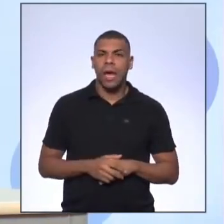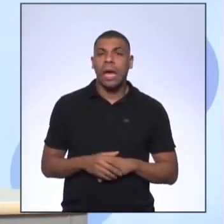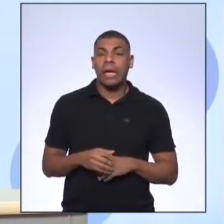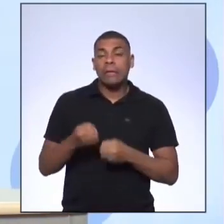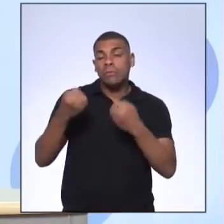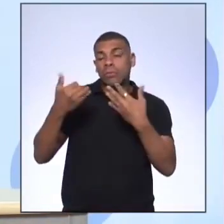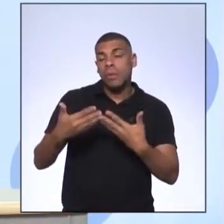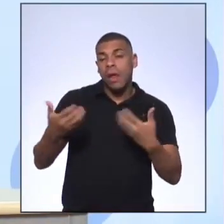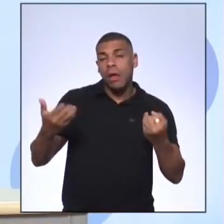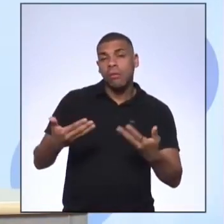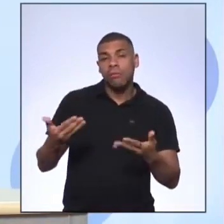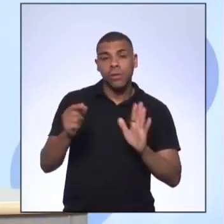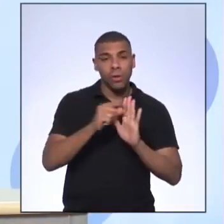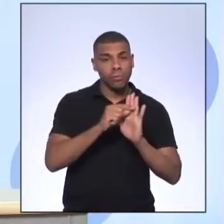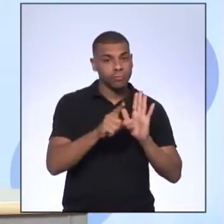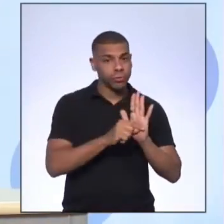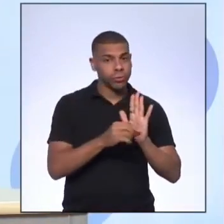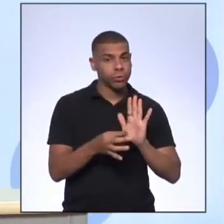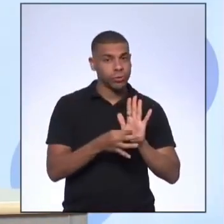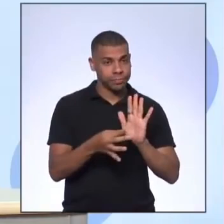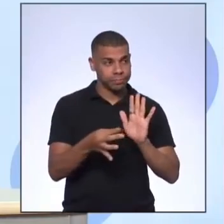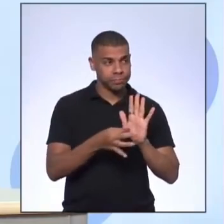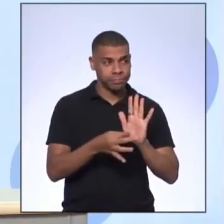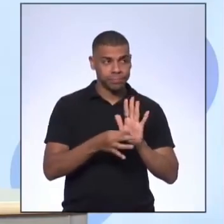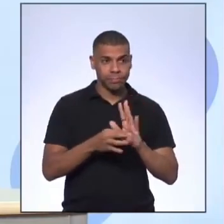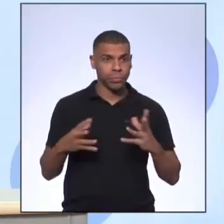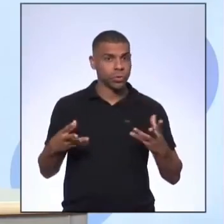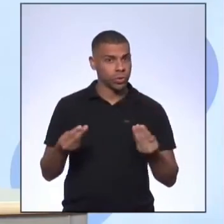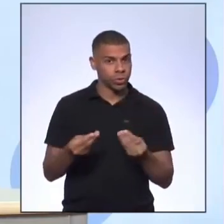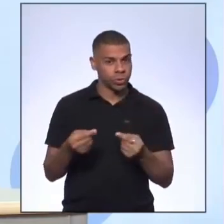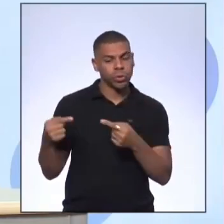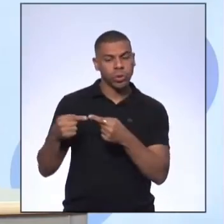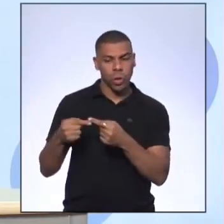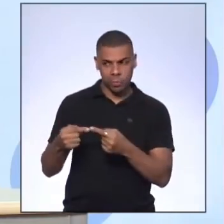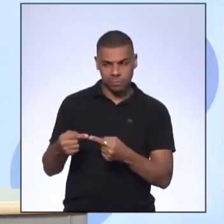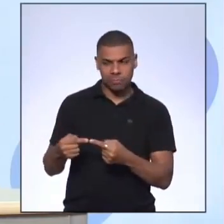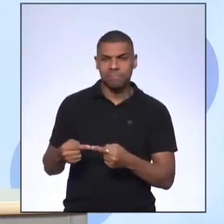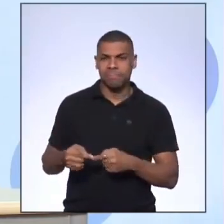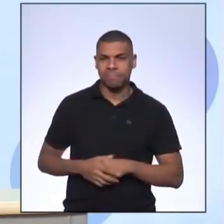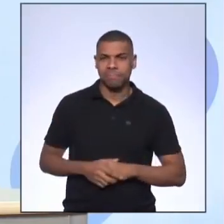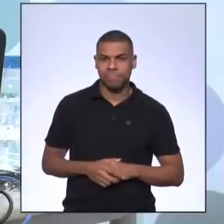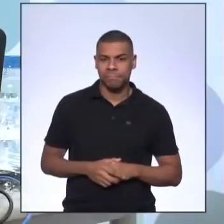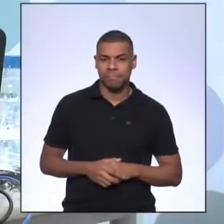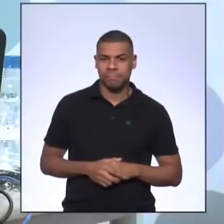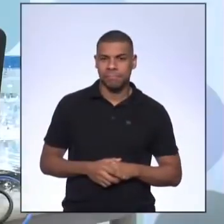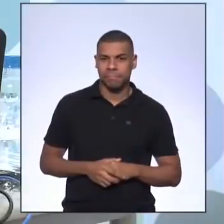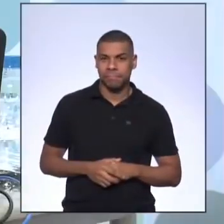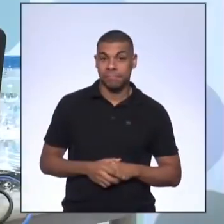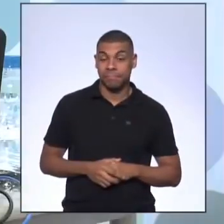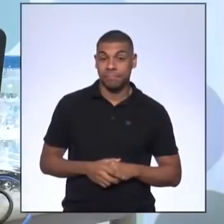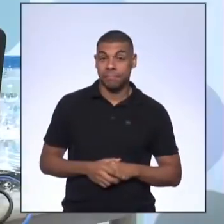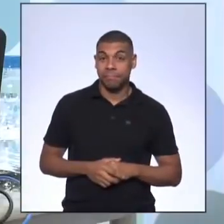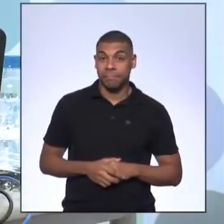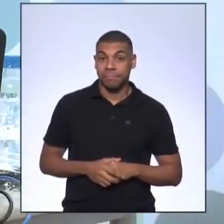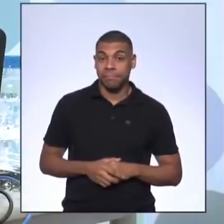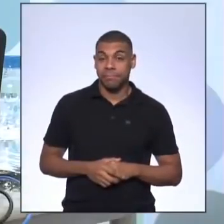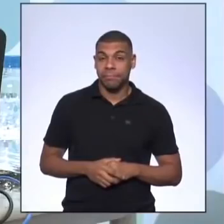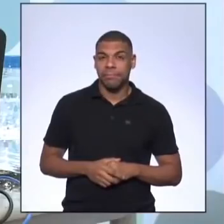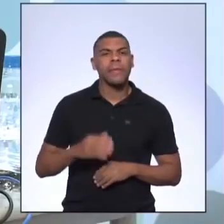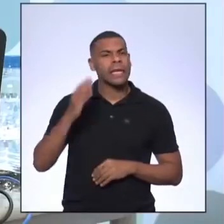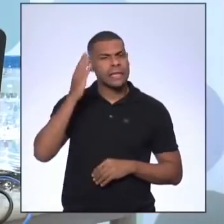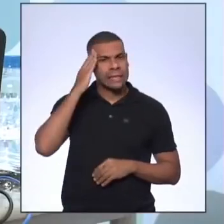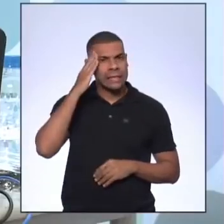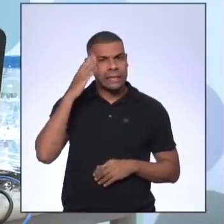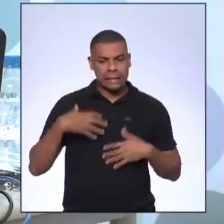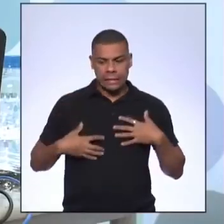do que é o artigo de opinião nesse momento. É verdade. Mas são perguntas totalmente pertinentes. Ok. Gente, então, eu sei que o